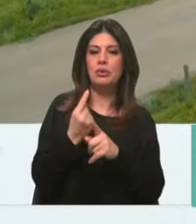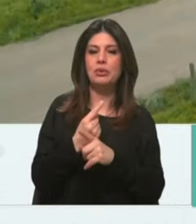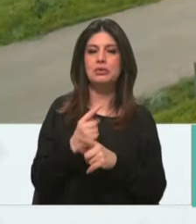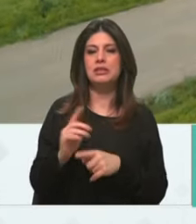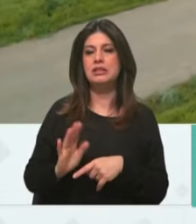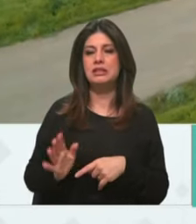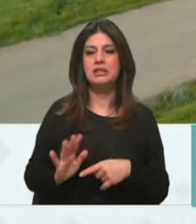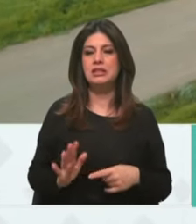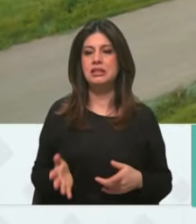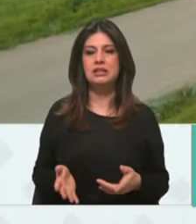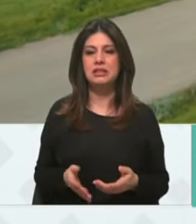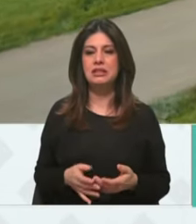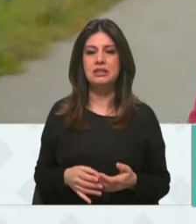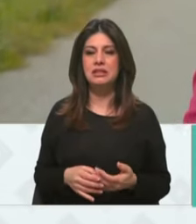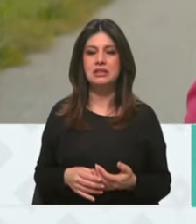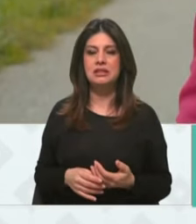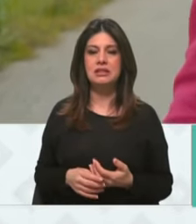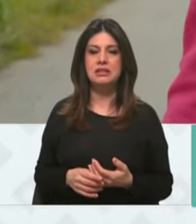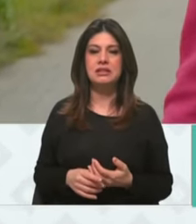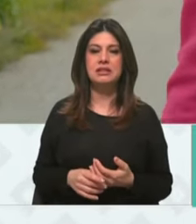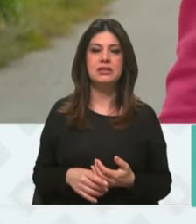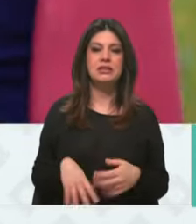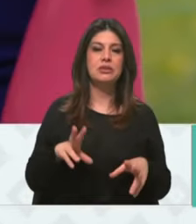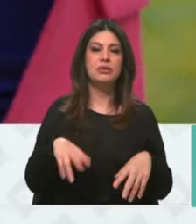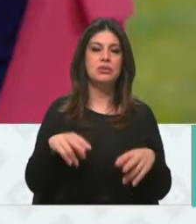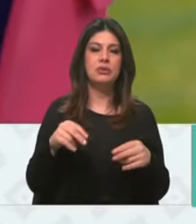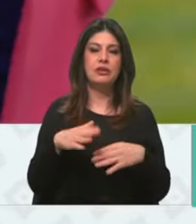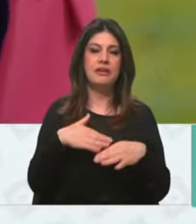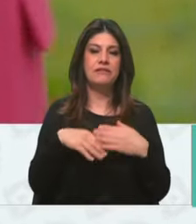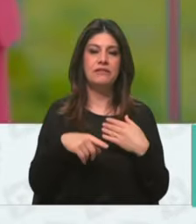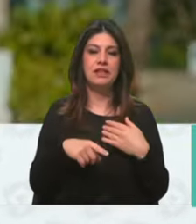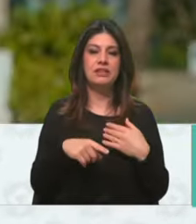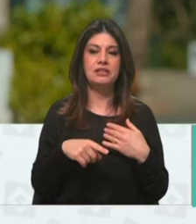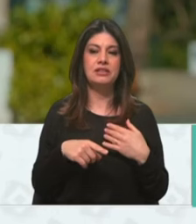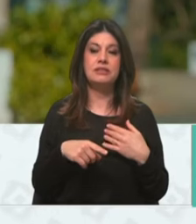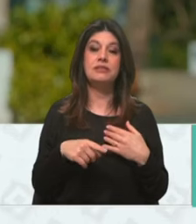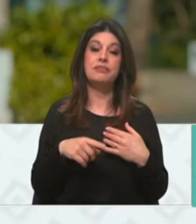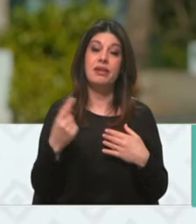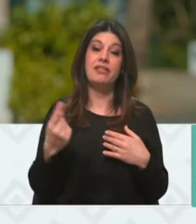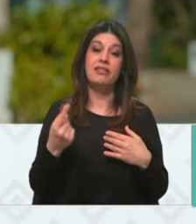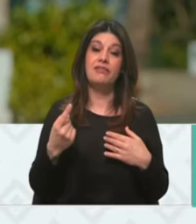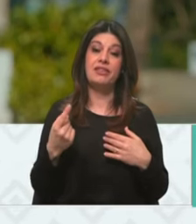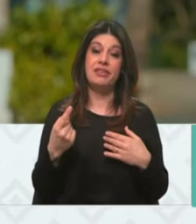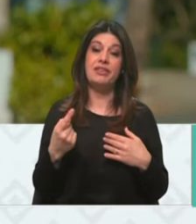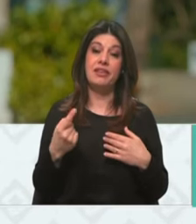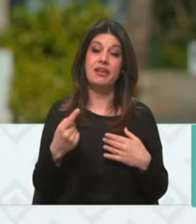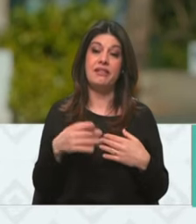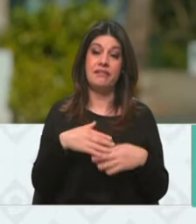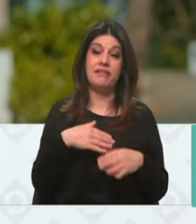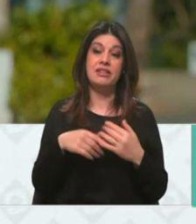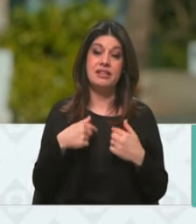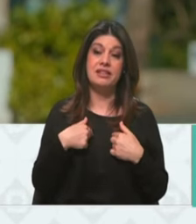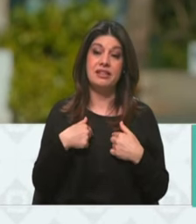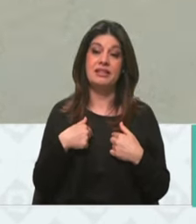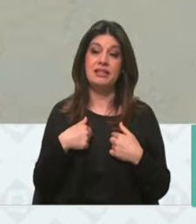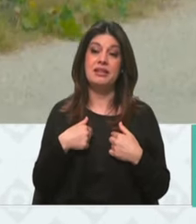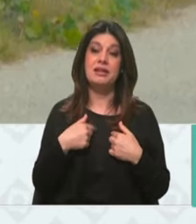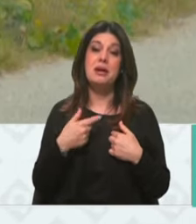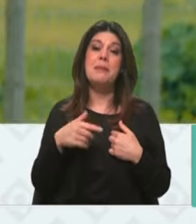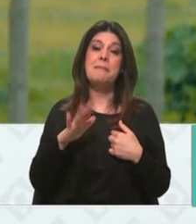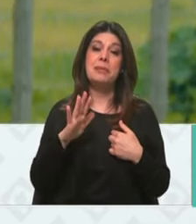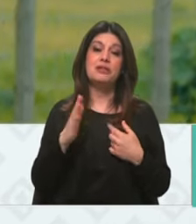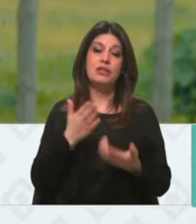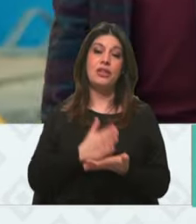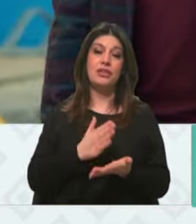assim muito dura. Sim, nunca fizemos isso, se calhar deveria ter feito para ficar mais tempo no jogo, mas também não me